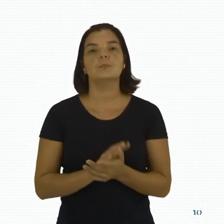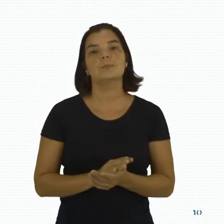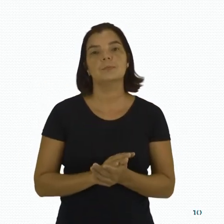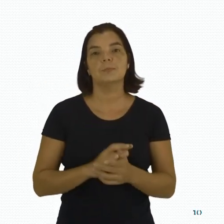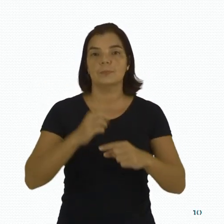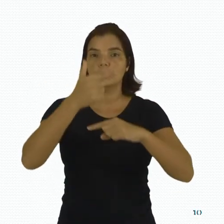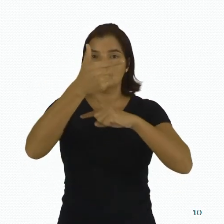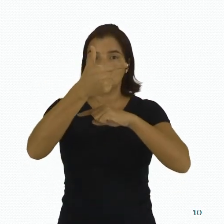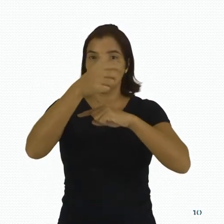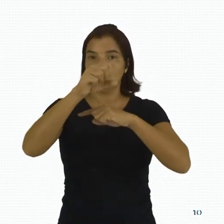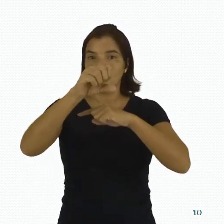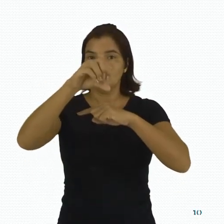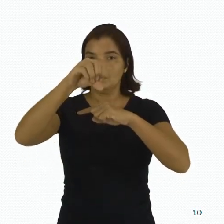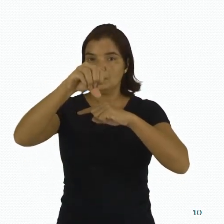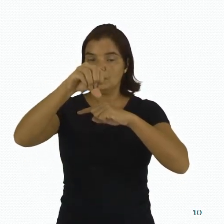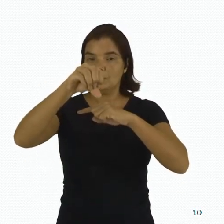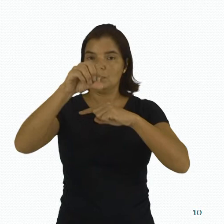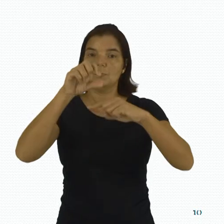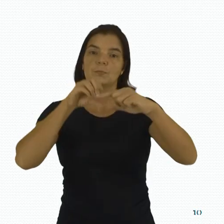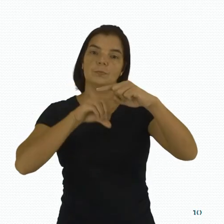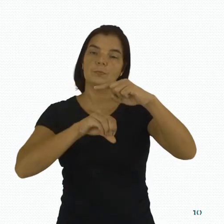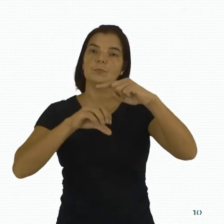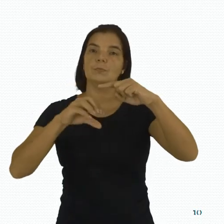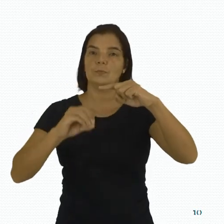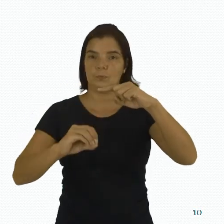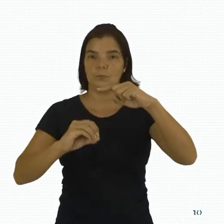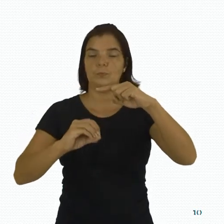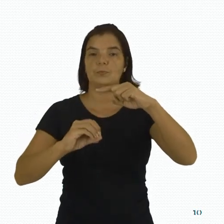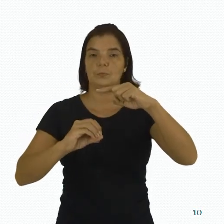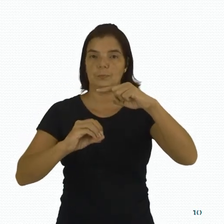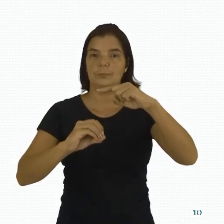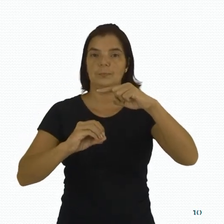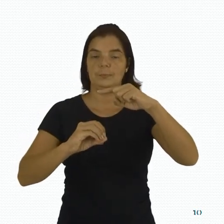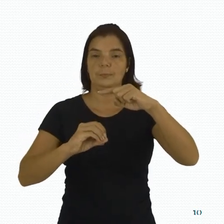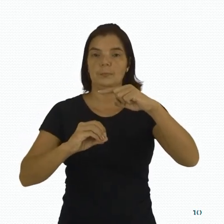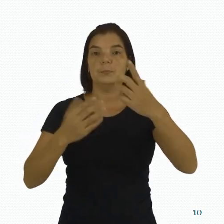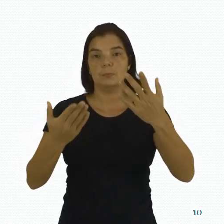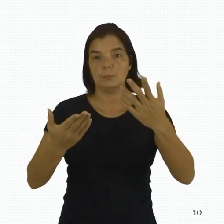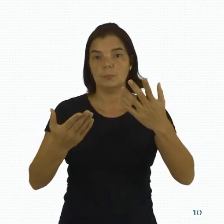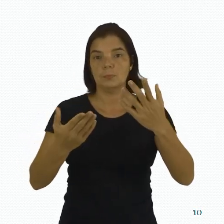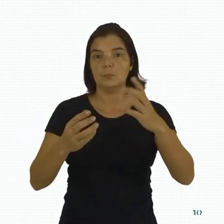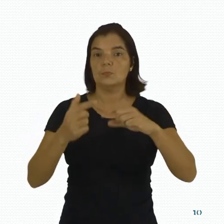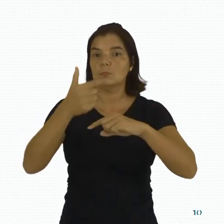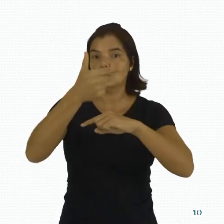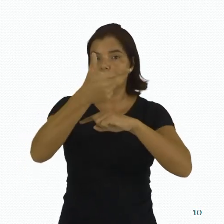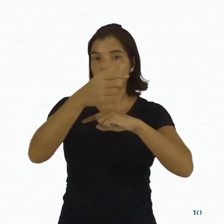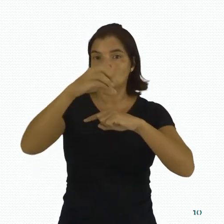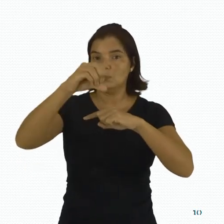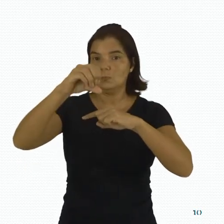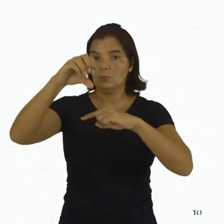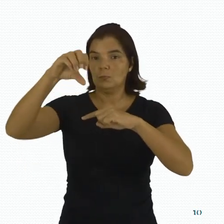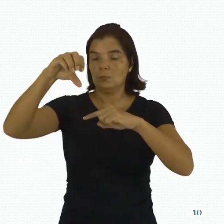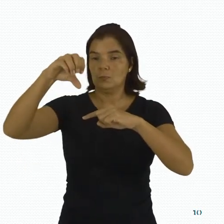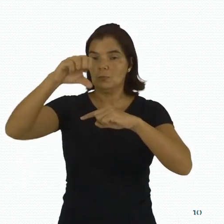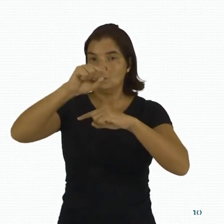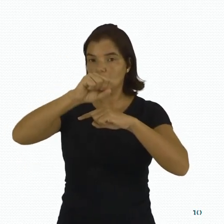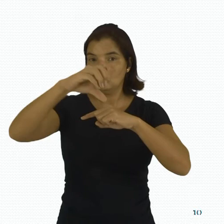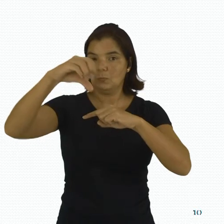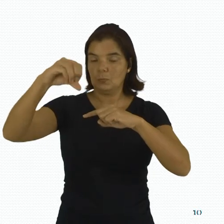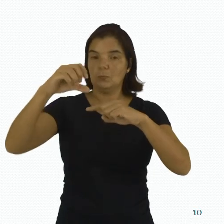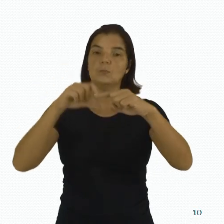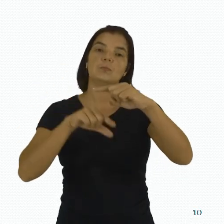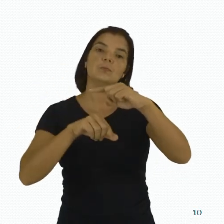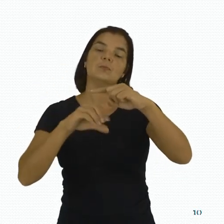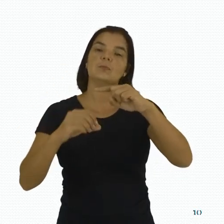Em cima fica 289 e embaixo fica o denominador 90. Então a fração 289 sobre 90